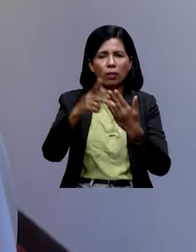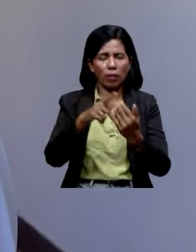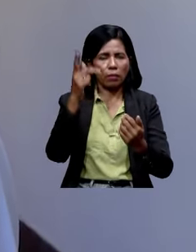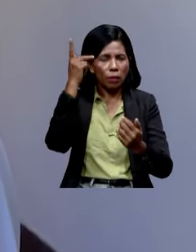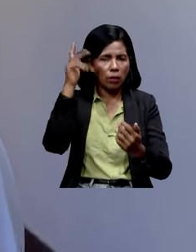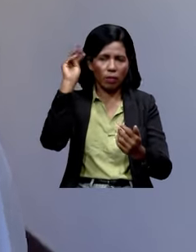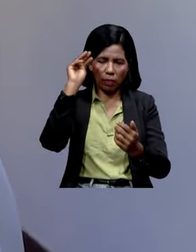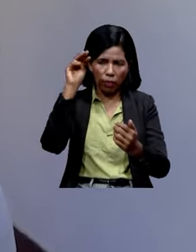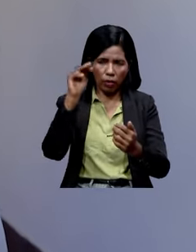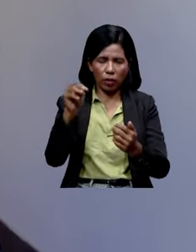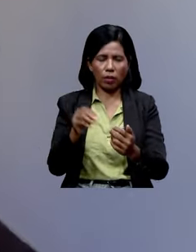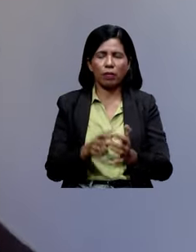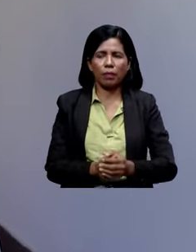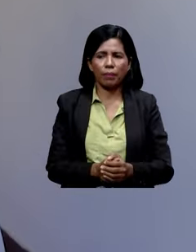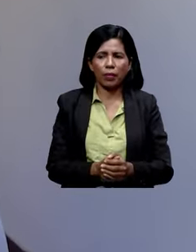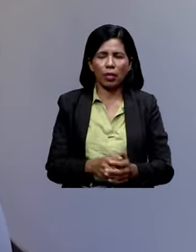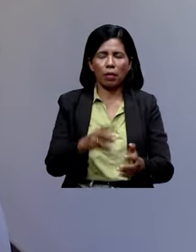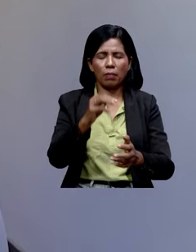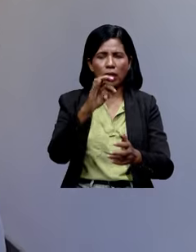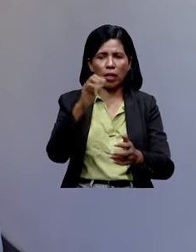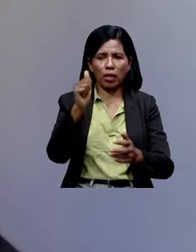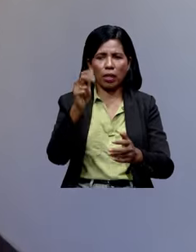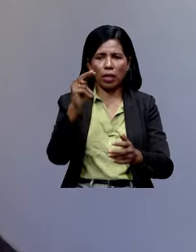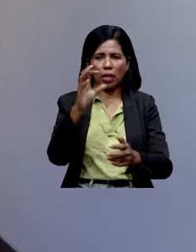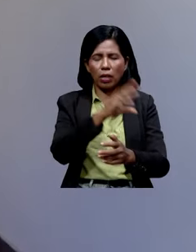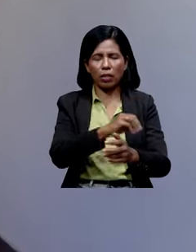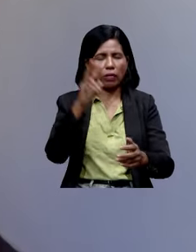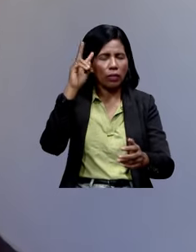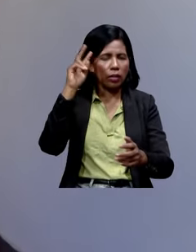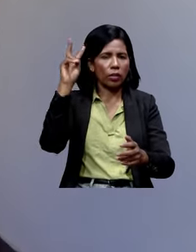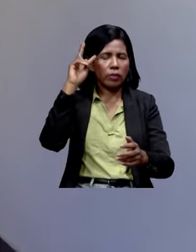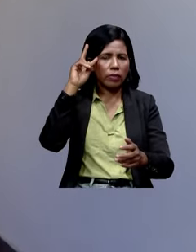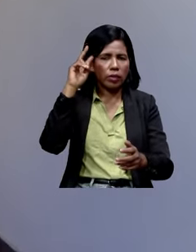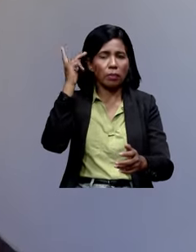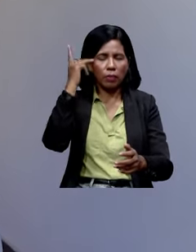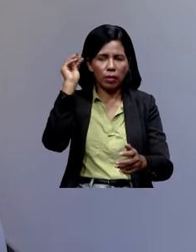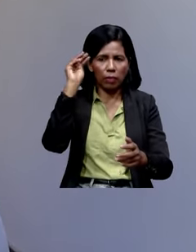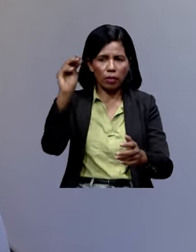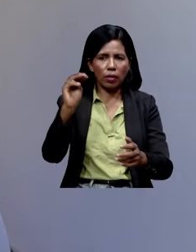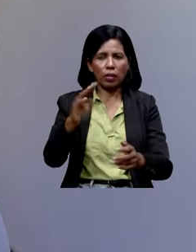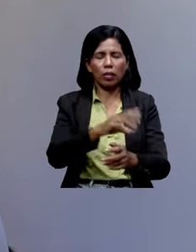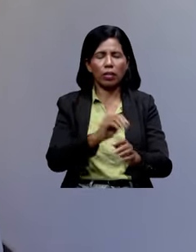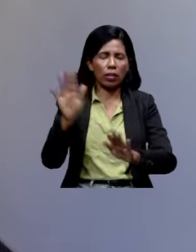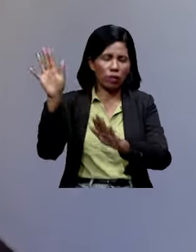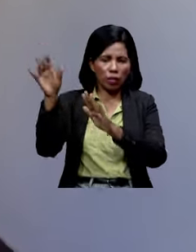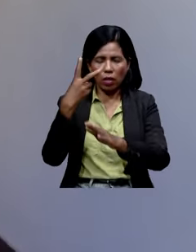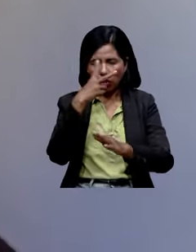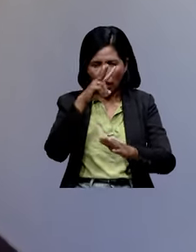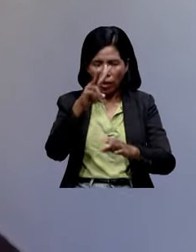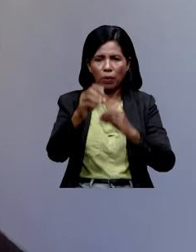vice-primeiro-ministro Mariano Sabino Nian, e vice-primeiro-ministro do desenvolvimento rural, ao Ceará,